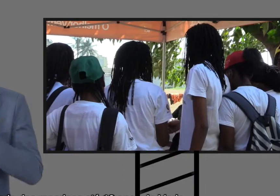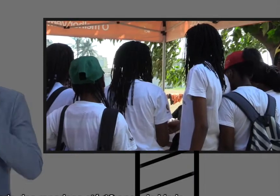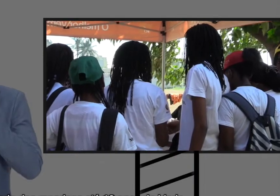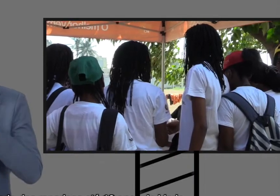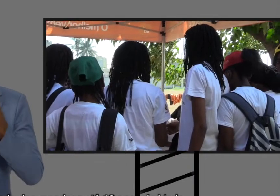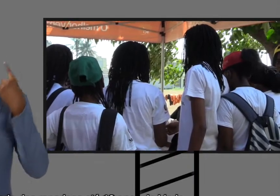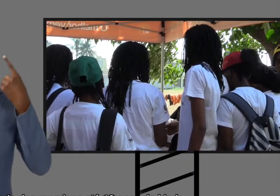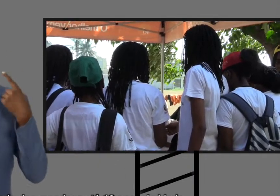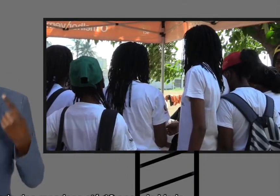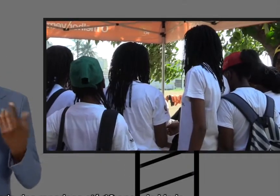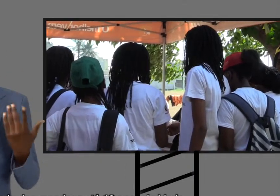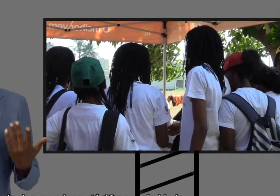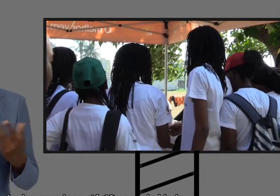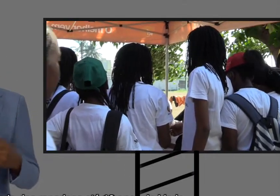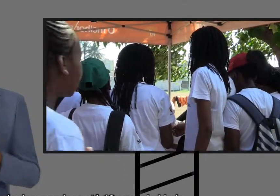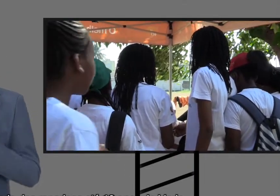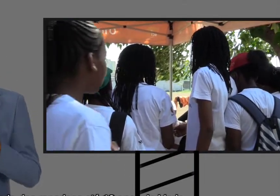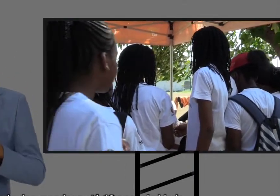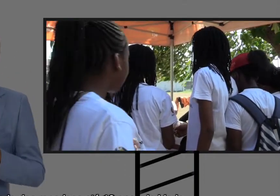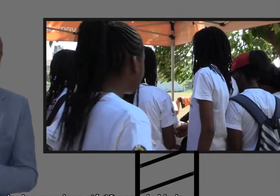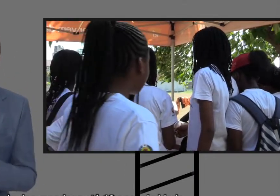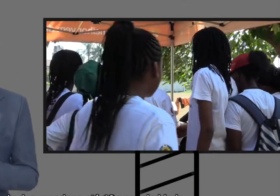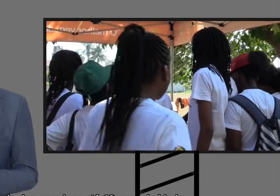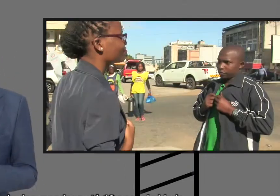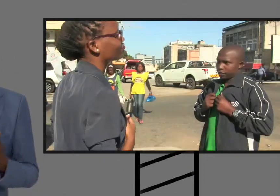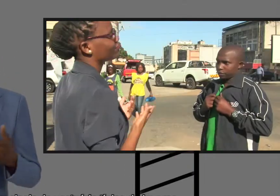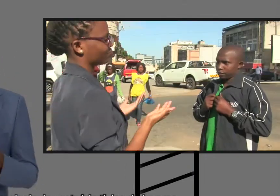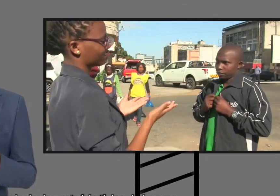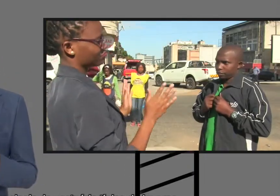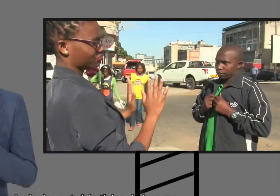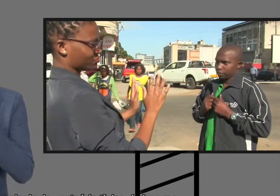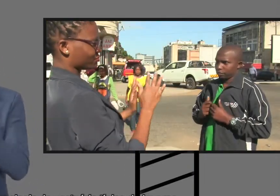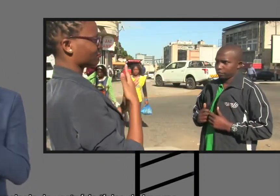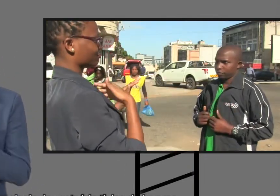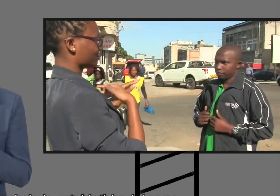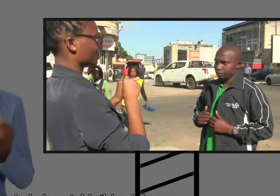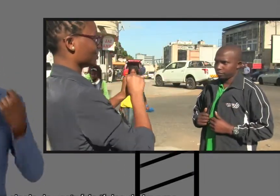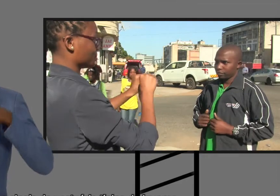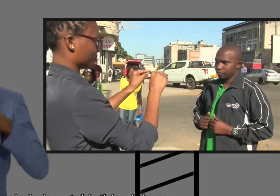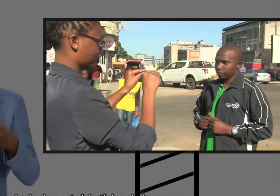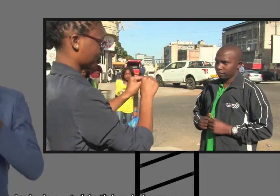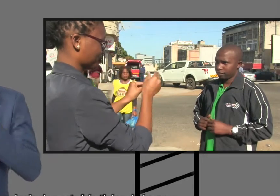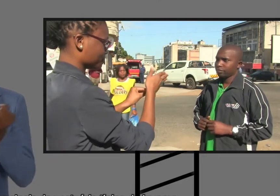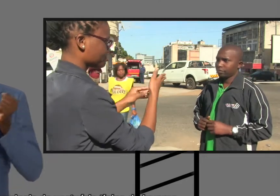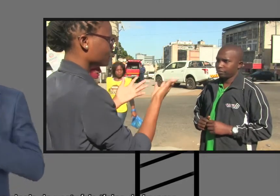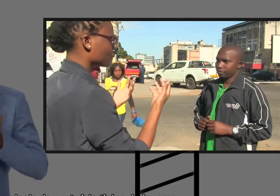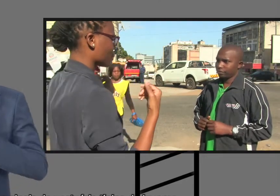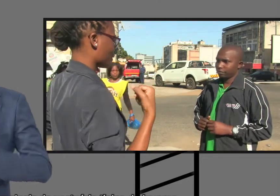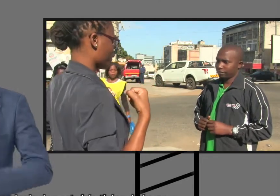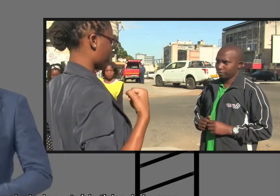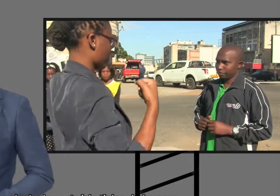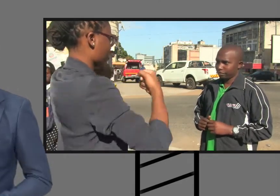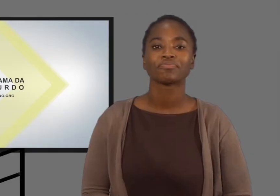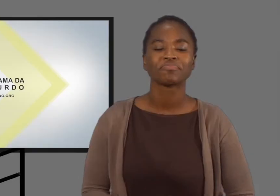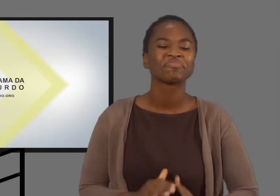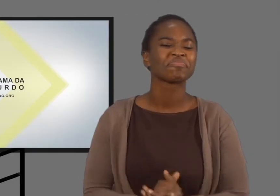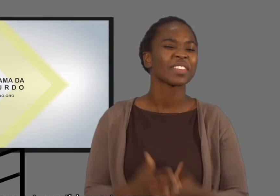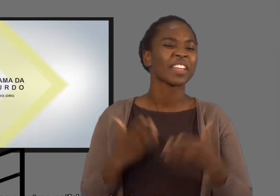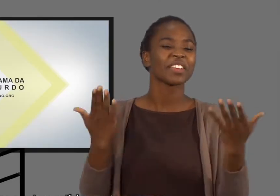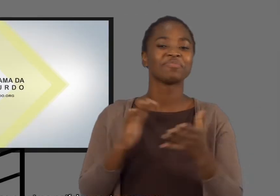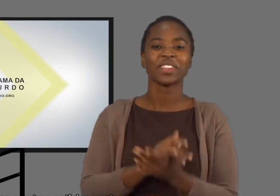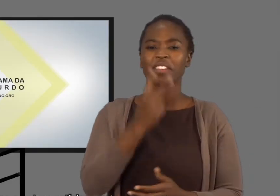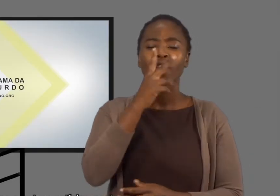são obrigadas a casar prematuramente no país. Conheça os sinais do vestuário típico de inverno.